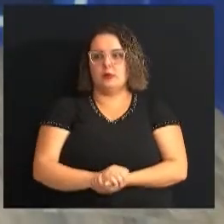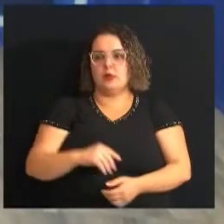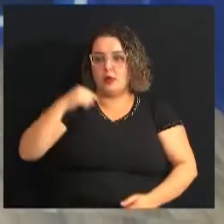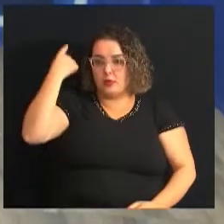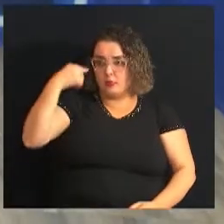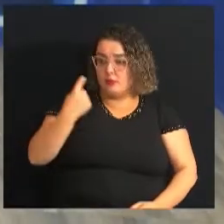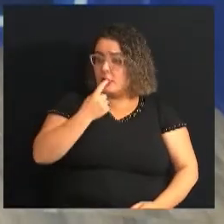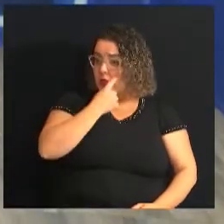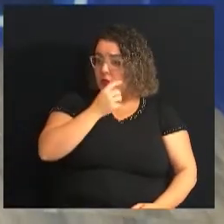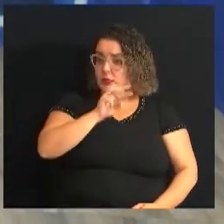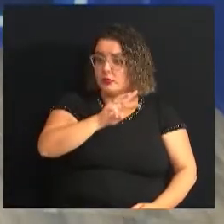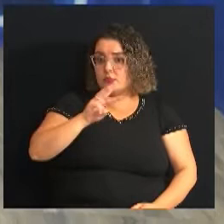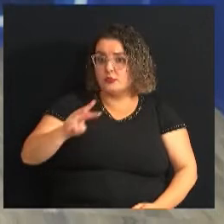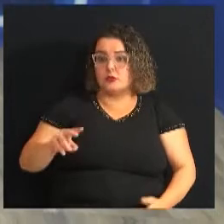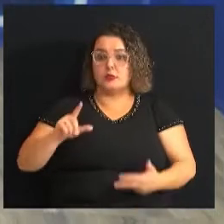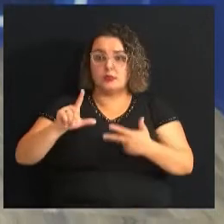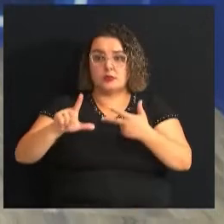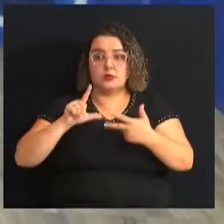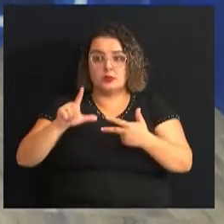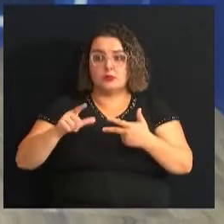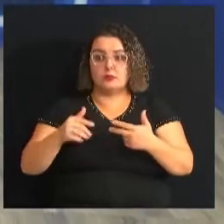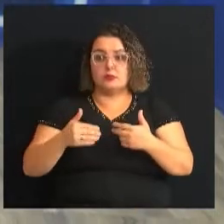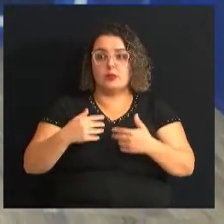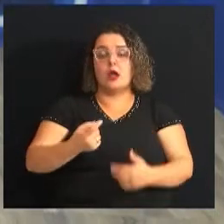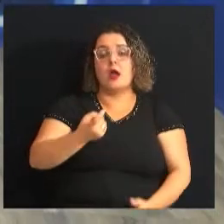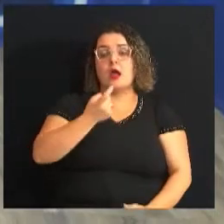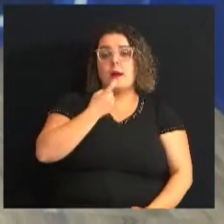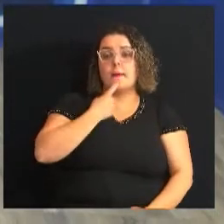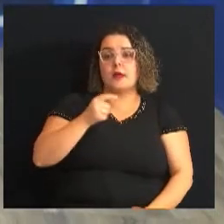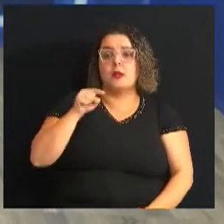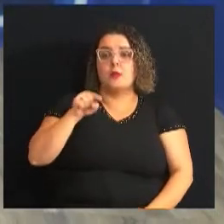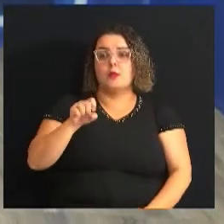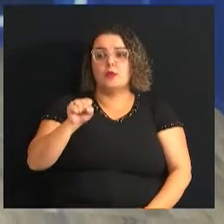site aqui do Legislativo aberto no